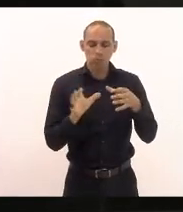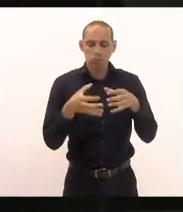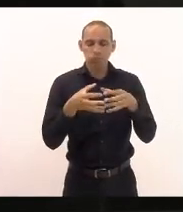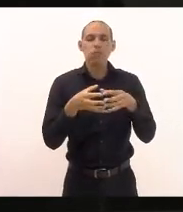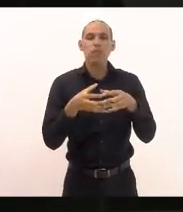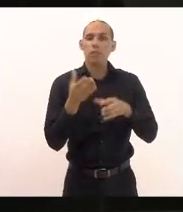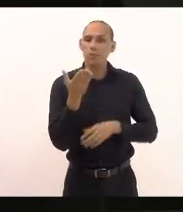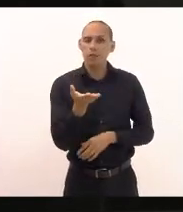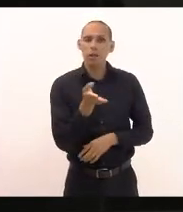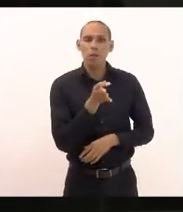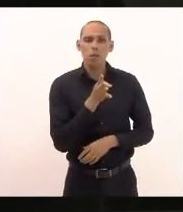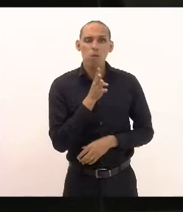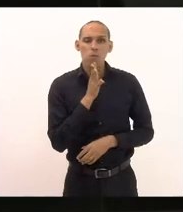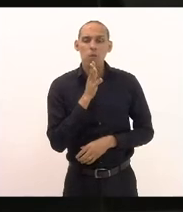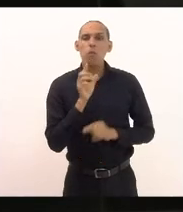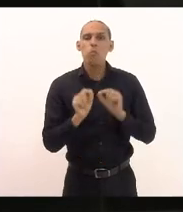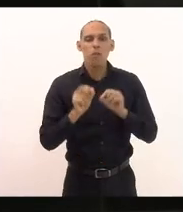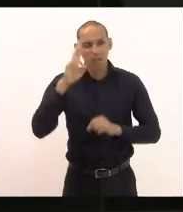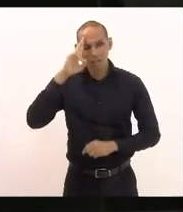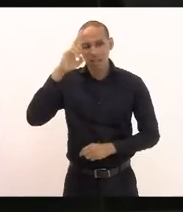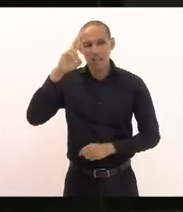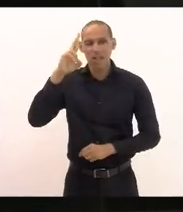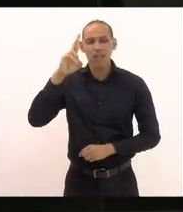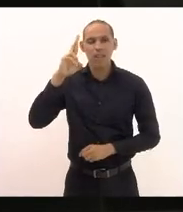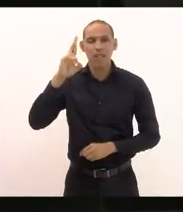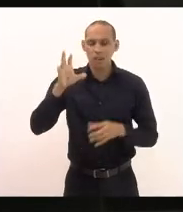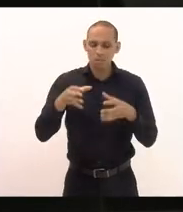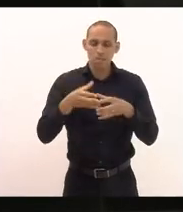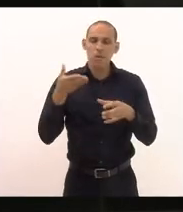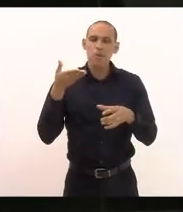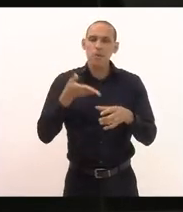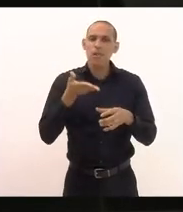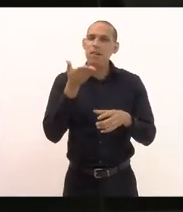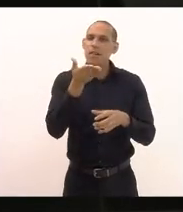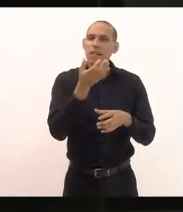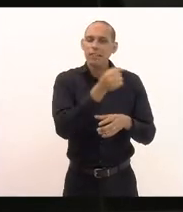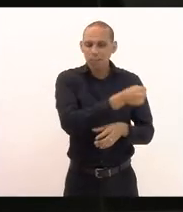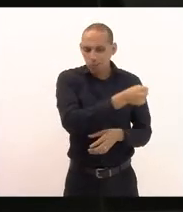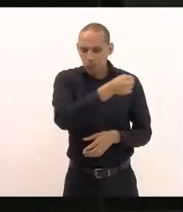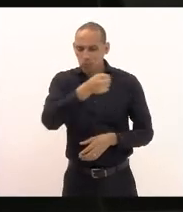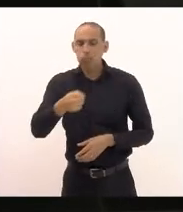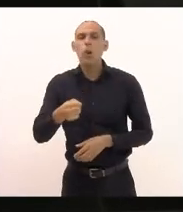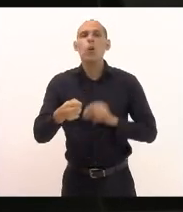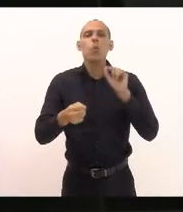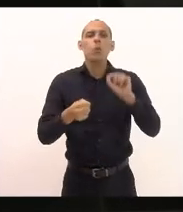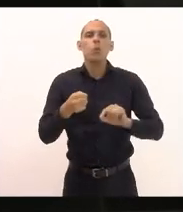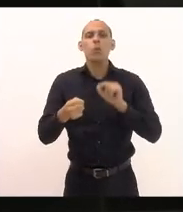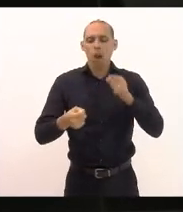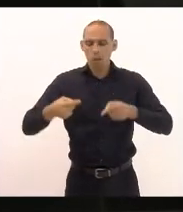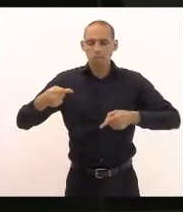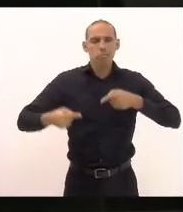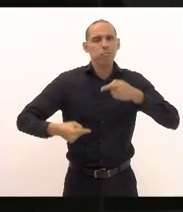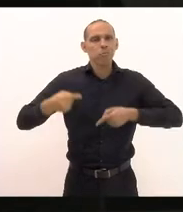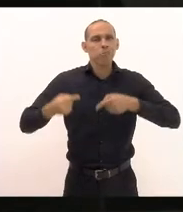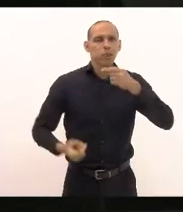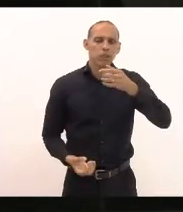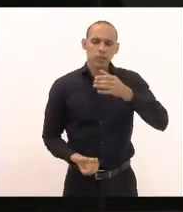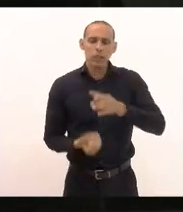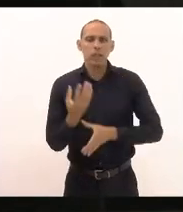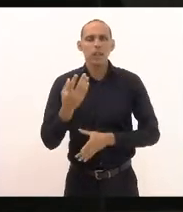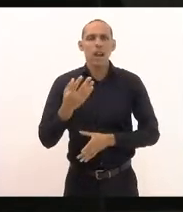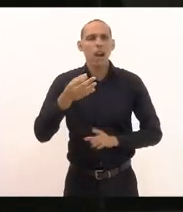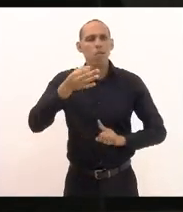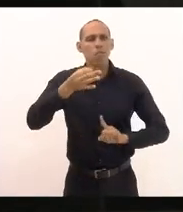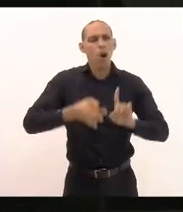como exercendo um cargo de liderança na UNAG, Vossa Excelência trouxe para debate essa questão da criação da